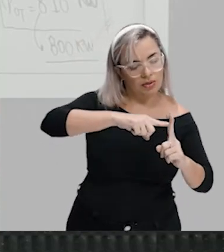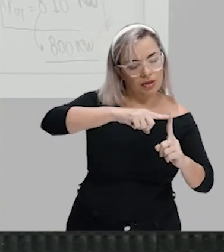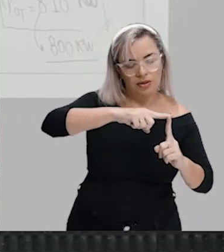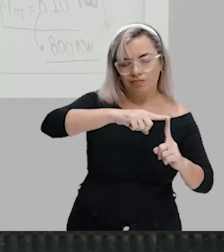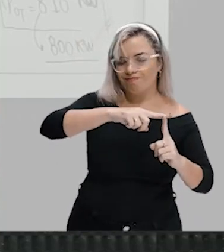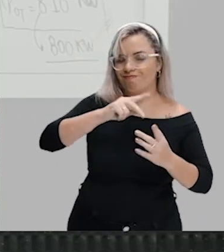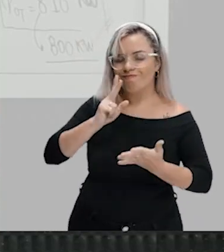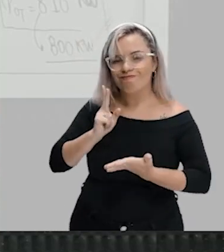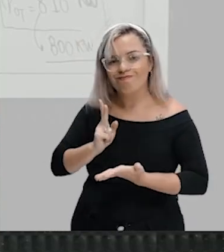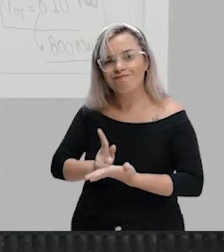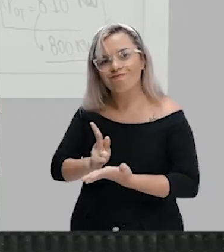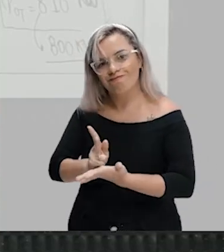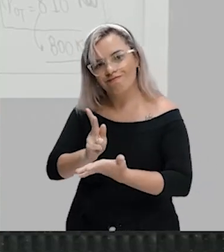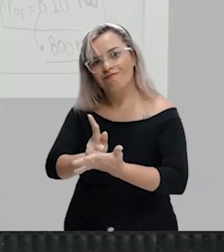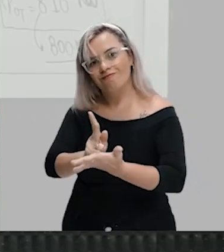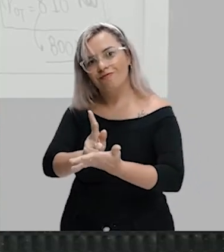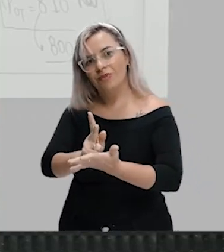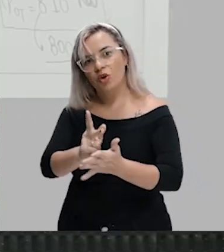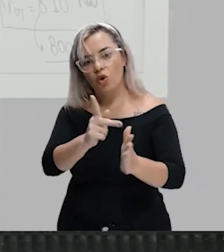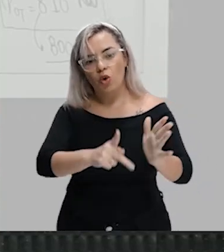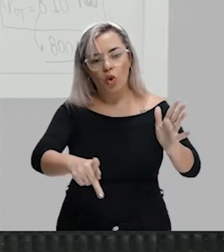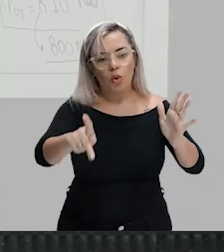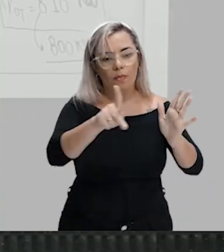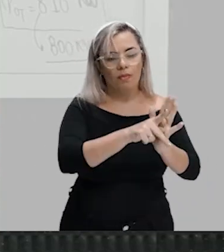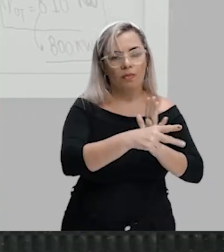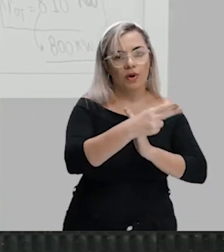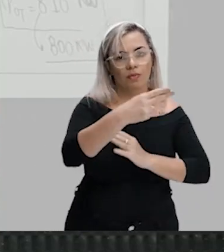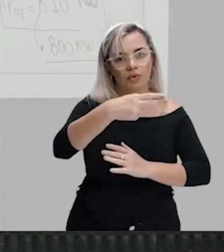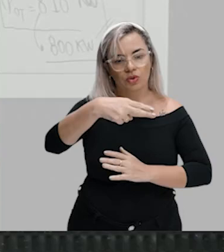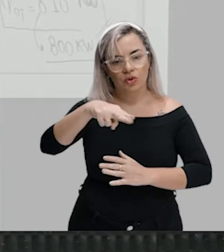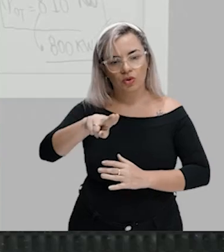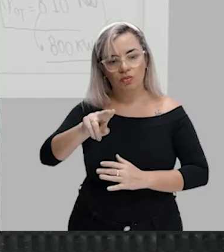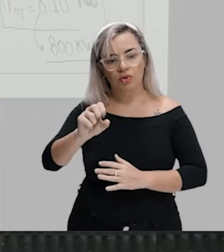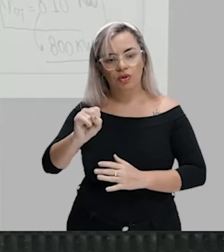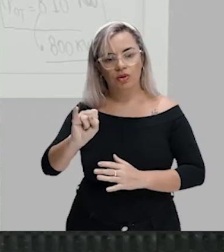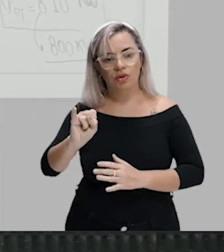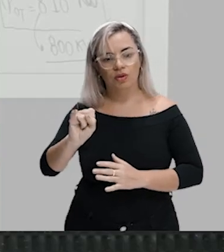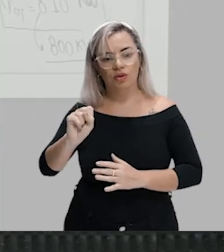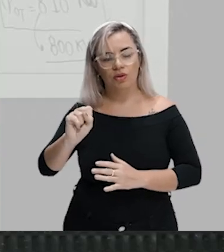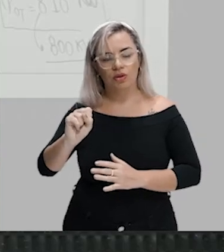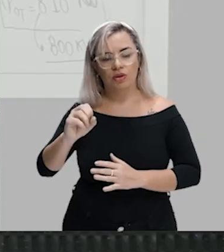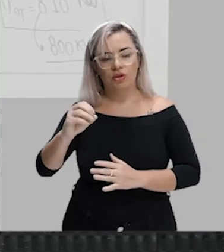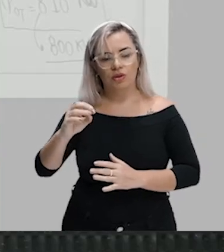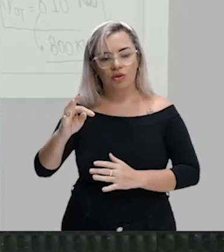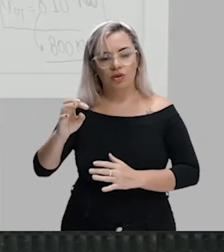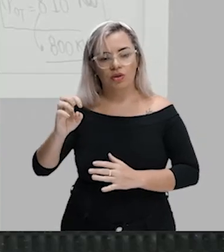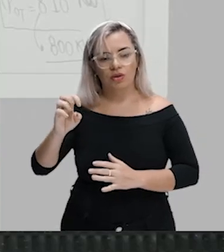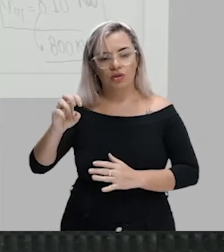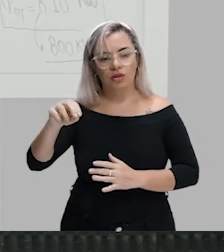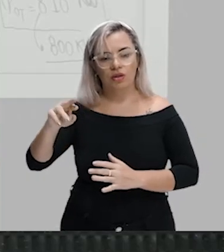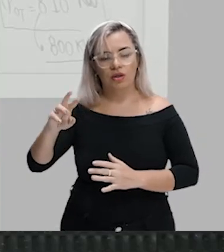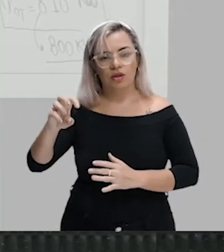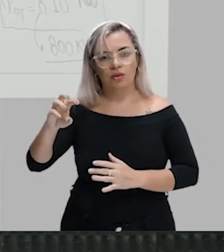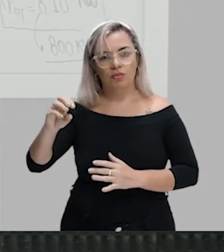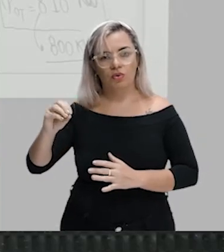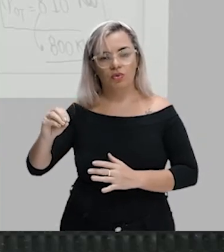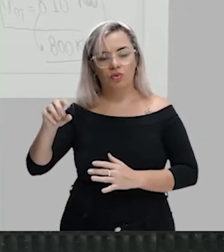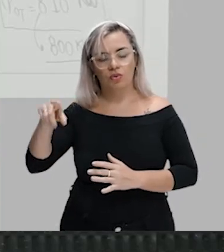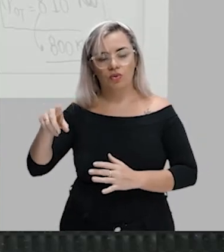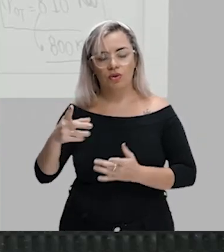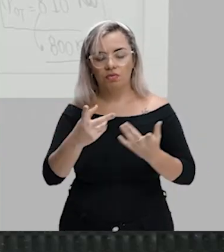constante. Né? O próprio nome fala, né? Isotérmico. Ó. Iso significa igual. Ó.